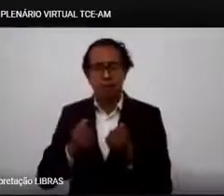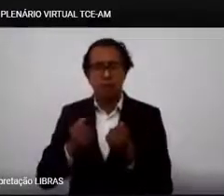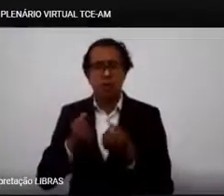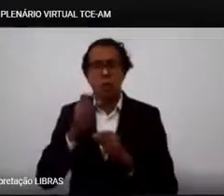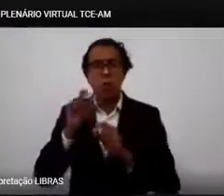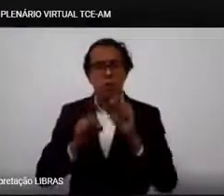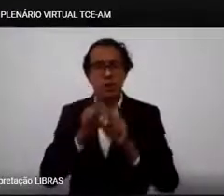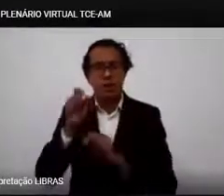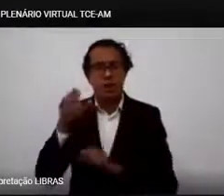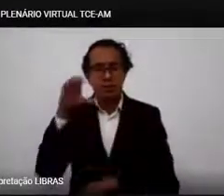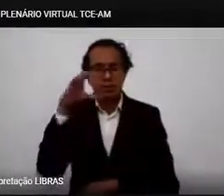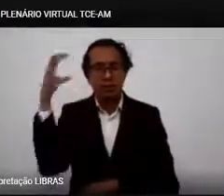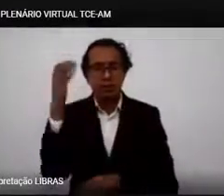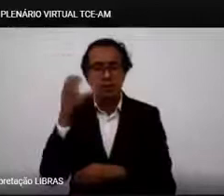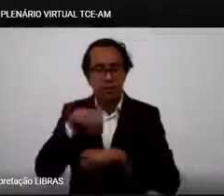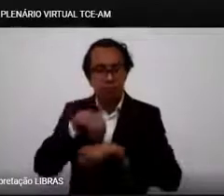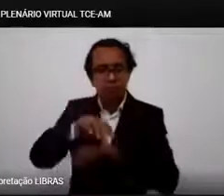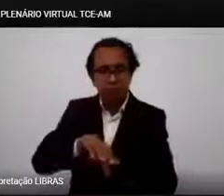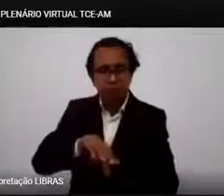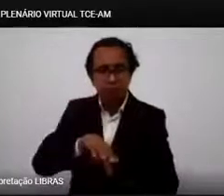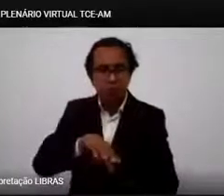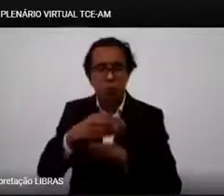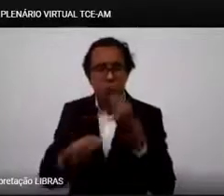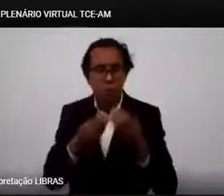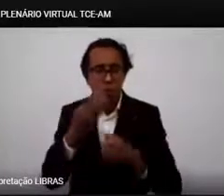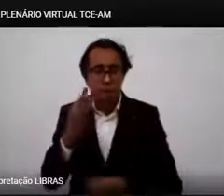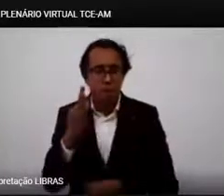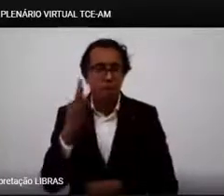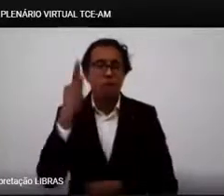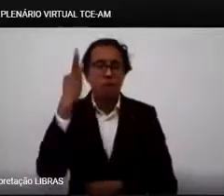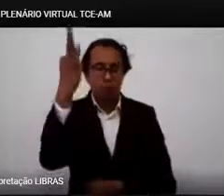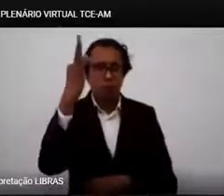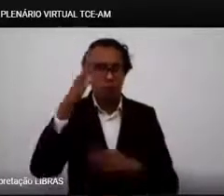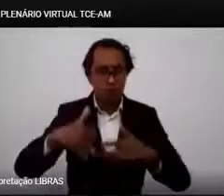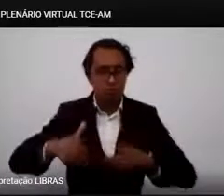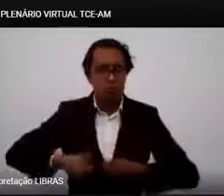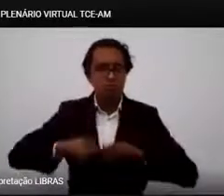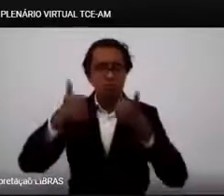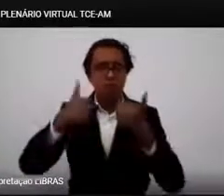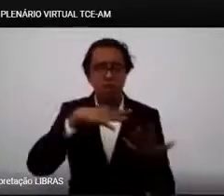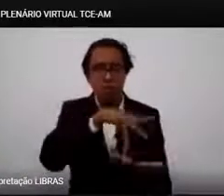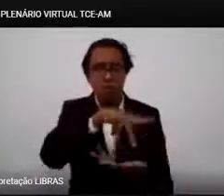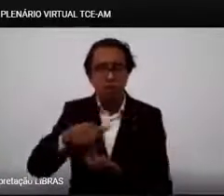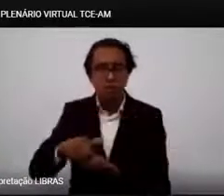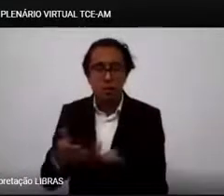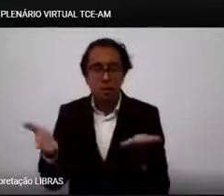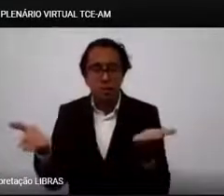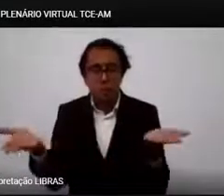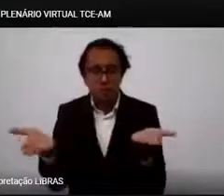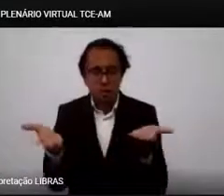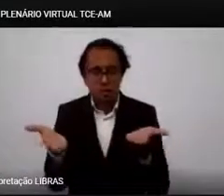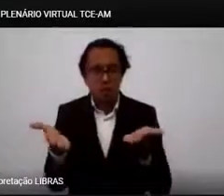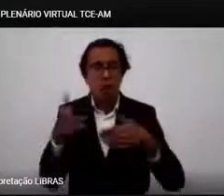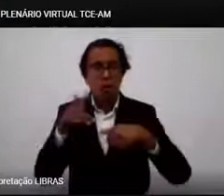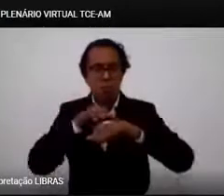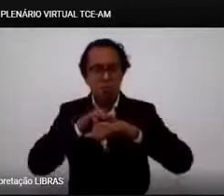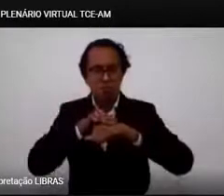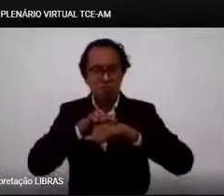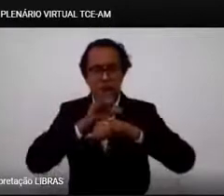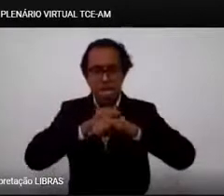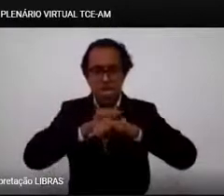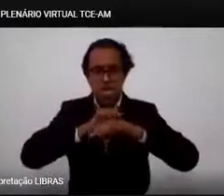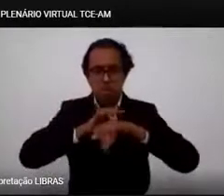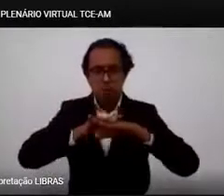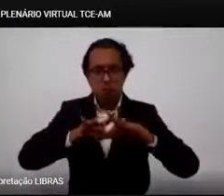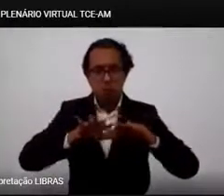futuro do planeta. E essa pandemia mostra com total clareza que se nós abandonarmos o